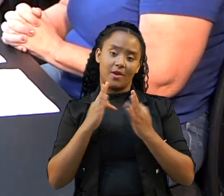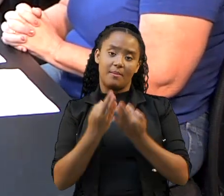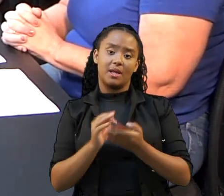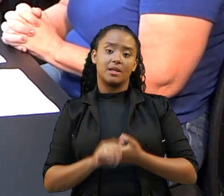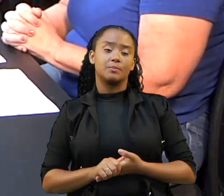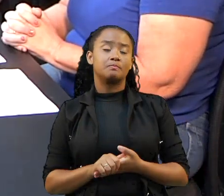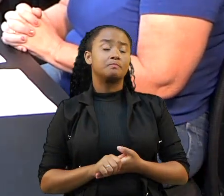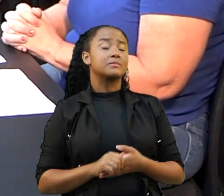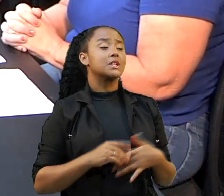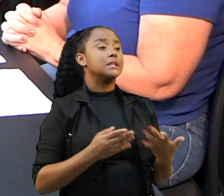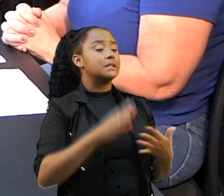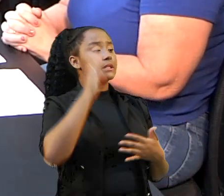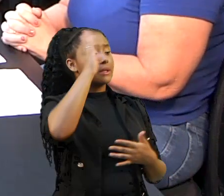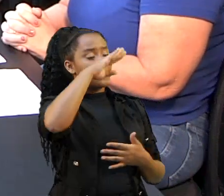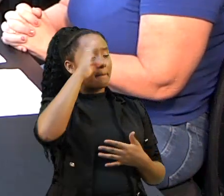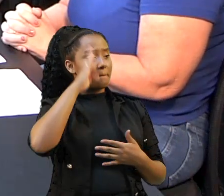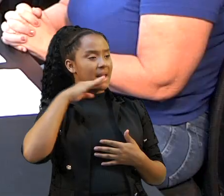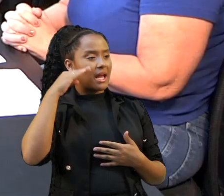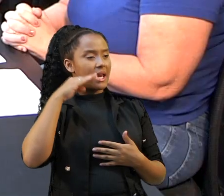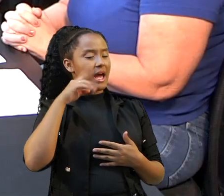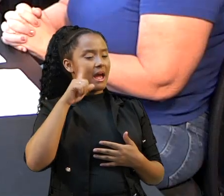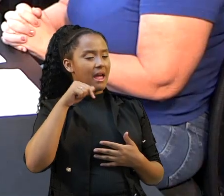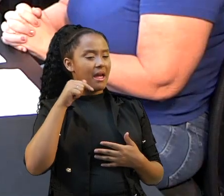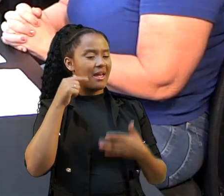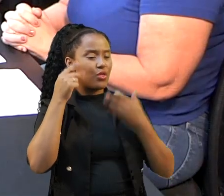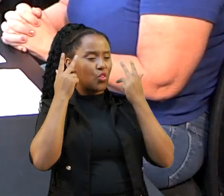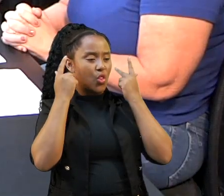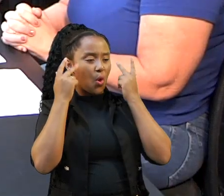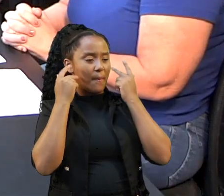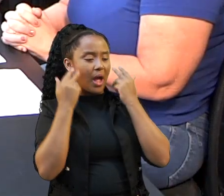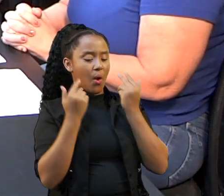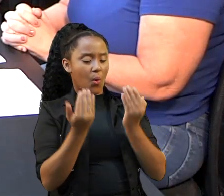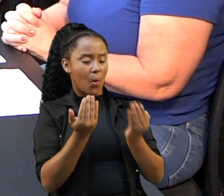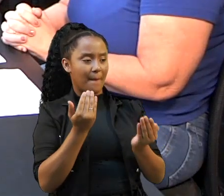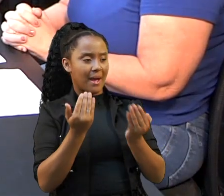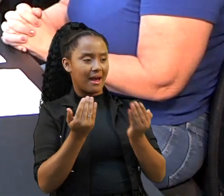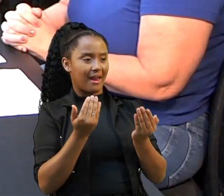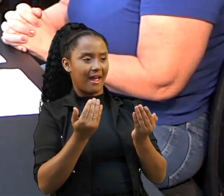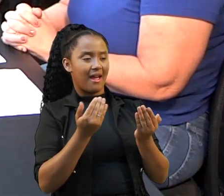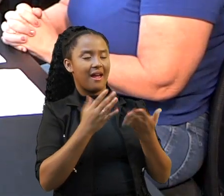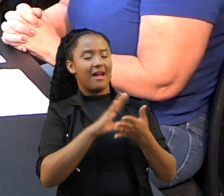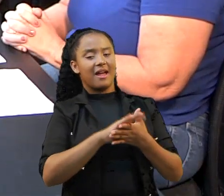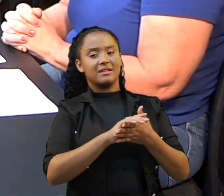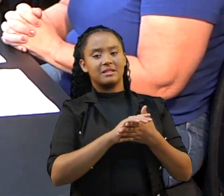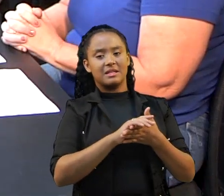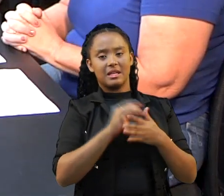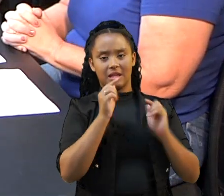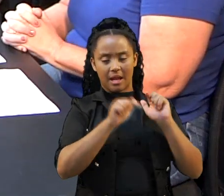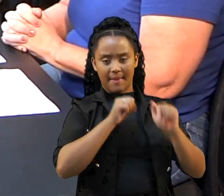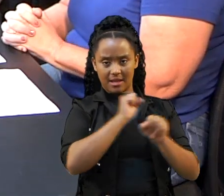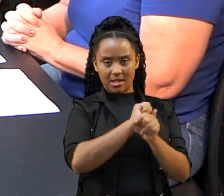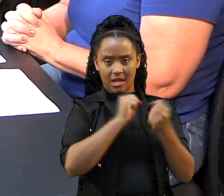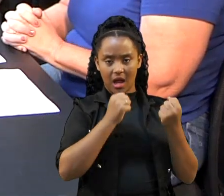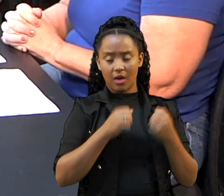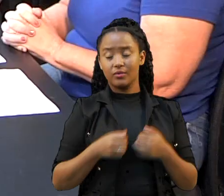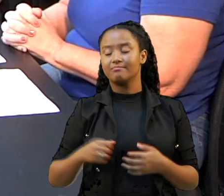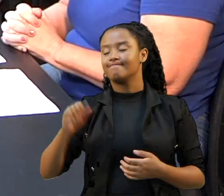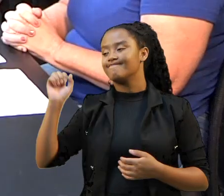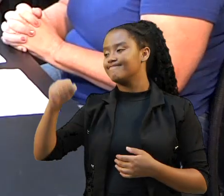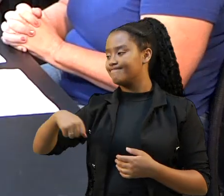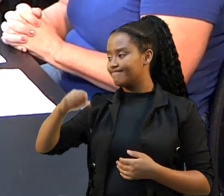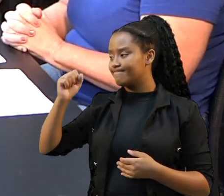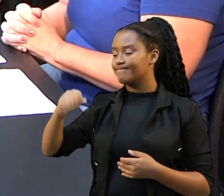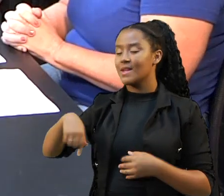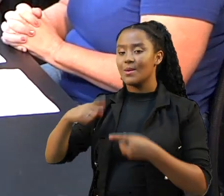Brena, é muito comum no Pará essa situação de trabalho escravo? É muito comum. É muito comum porque